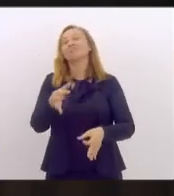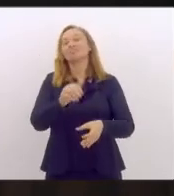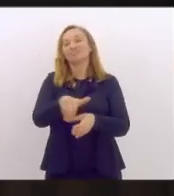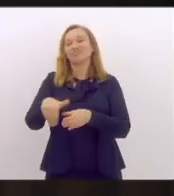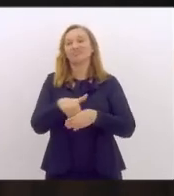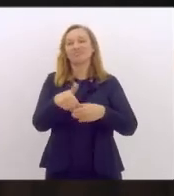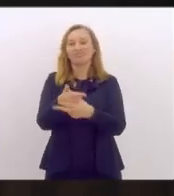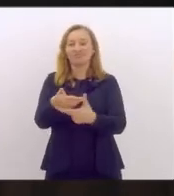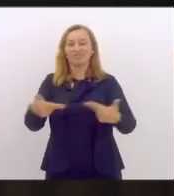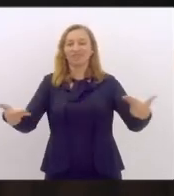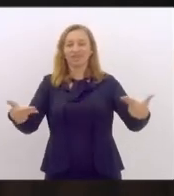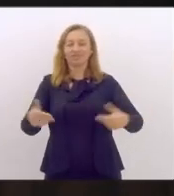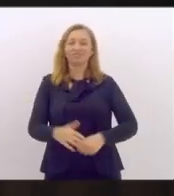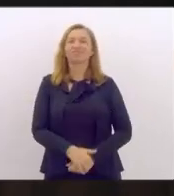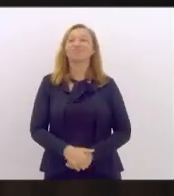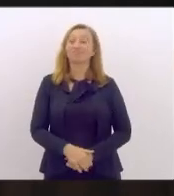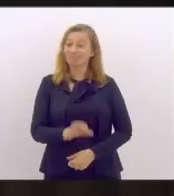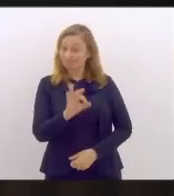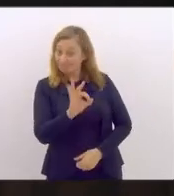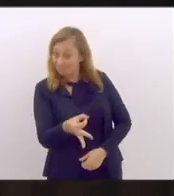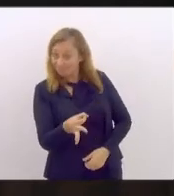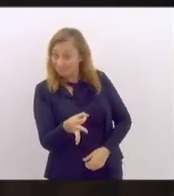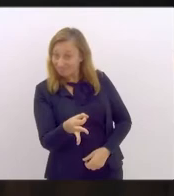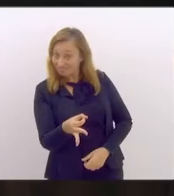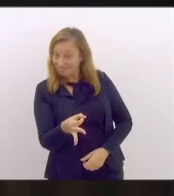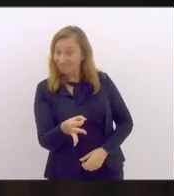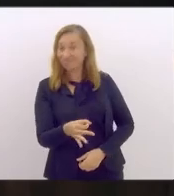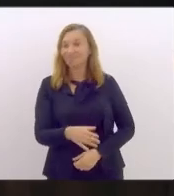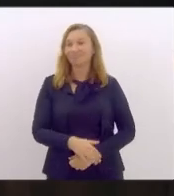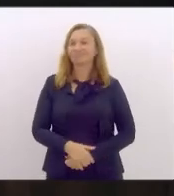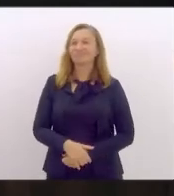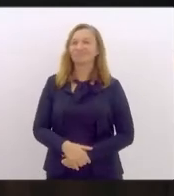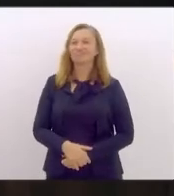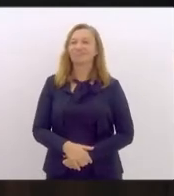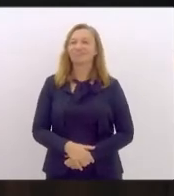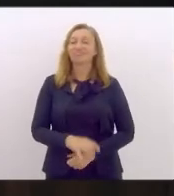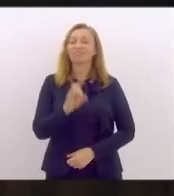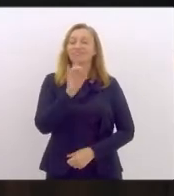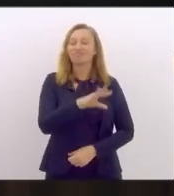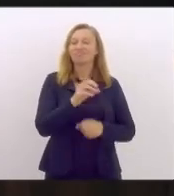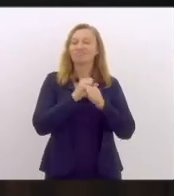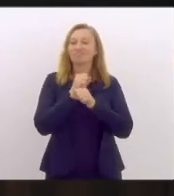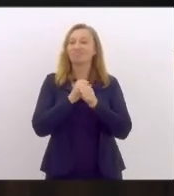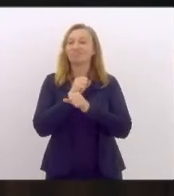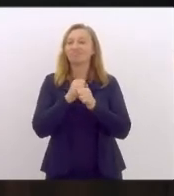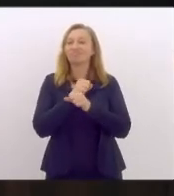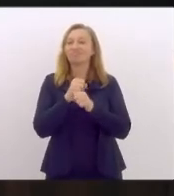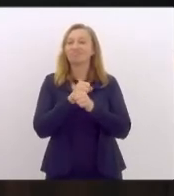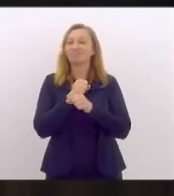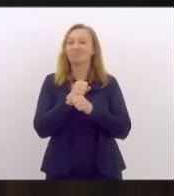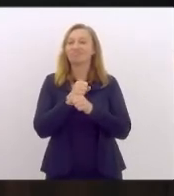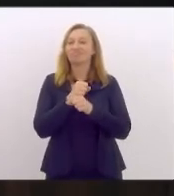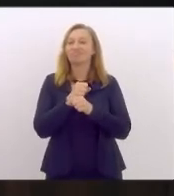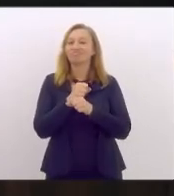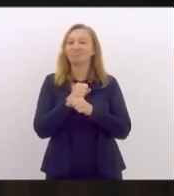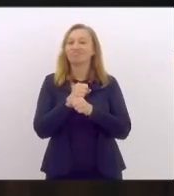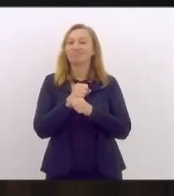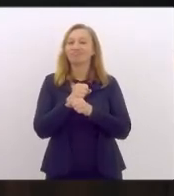votos Tá certo que foram os últimos anos muito profico